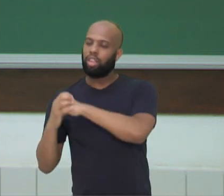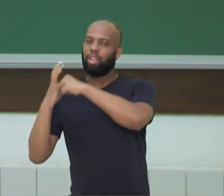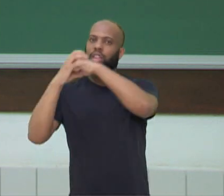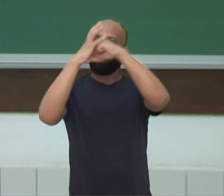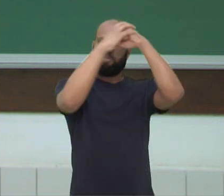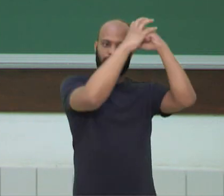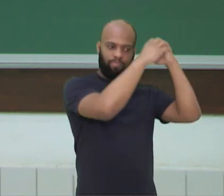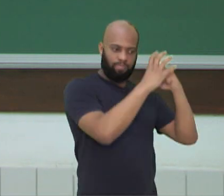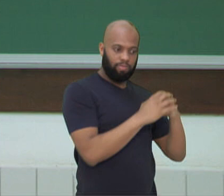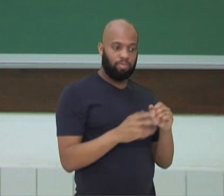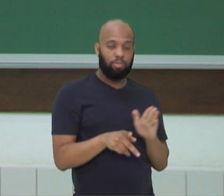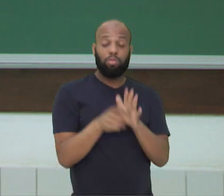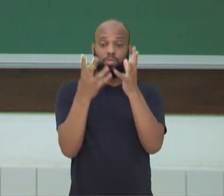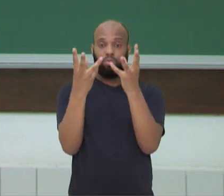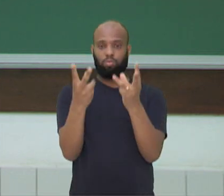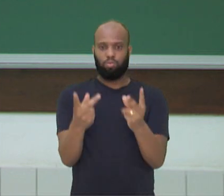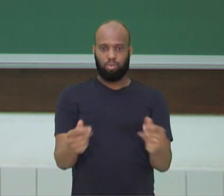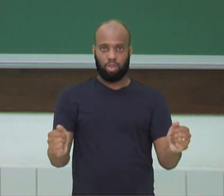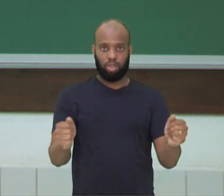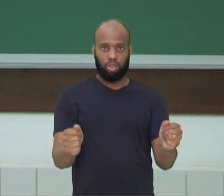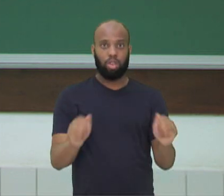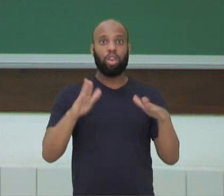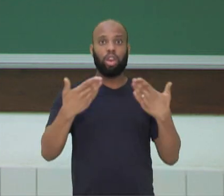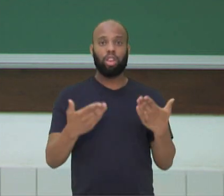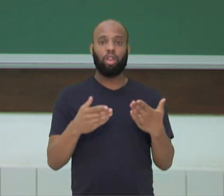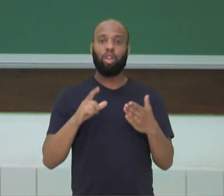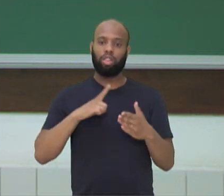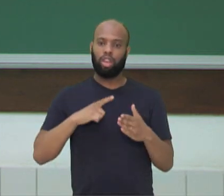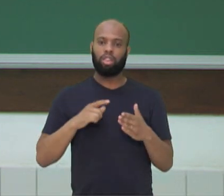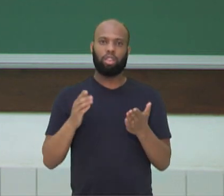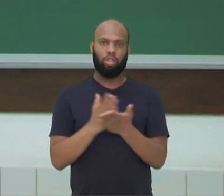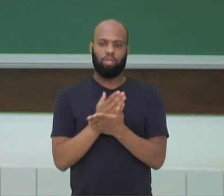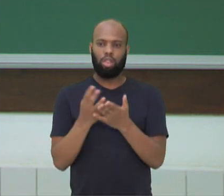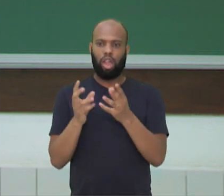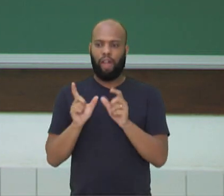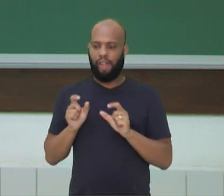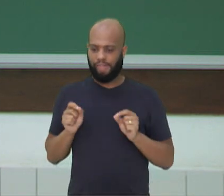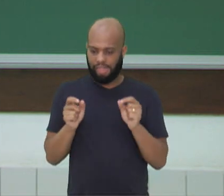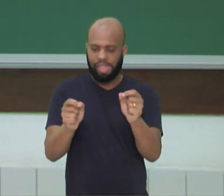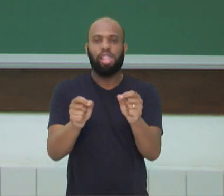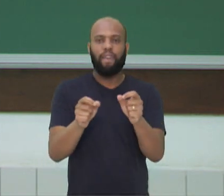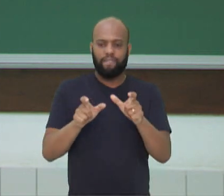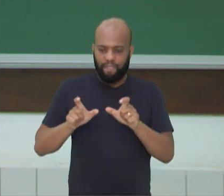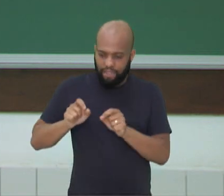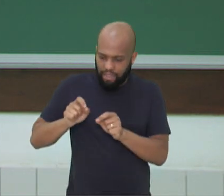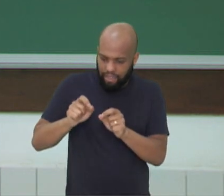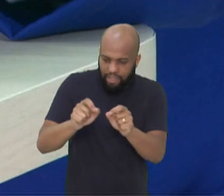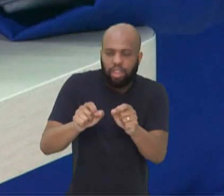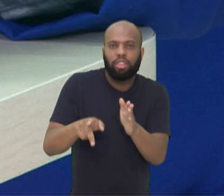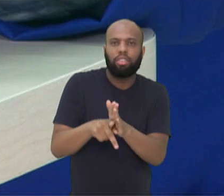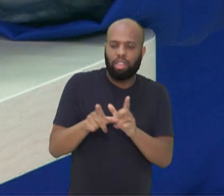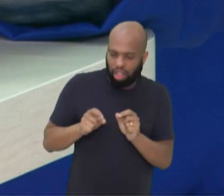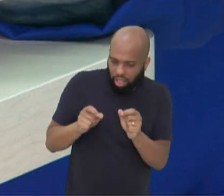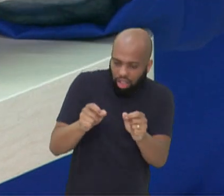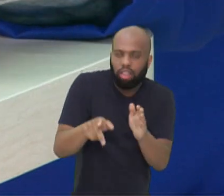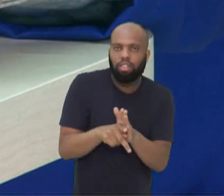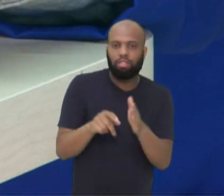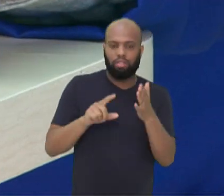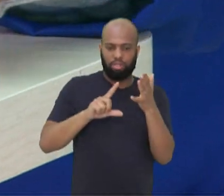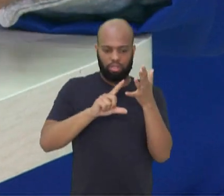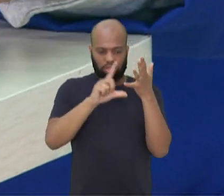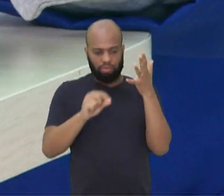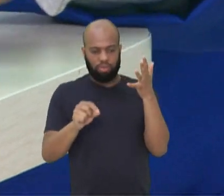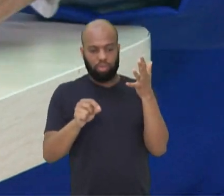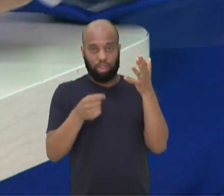a decomposição dessa folha. Ela ia apodrecer. Então, eu vou mostrar para vocês o processo da produção